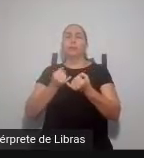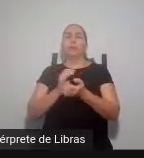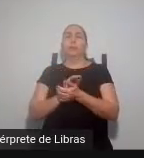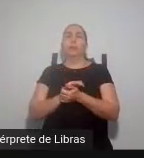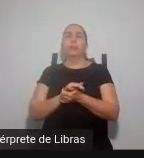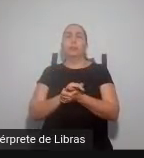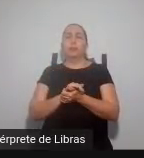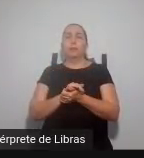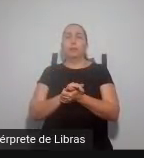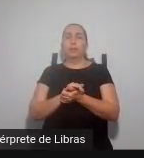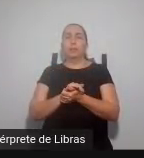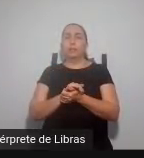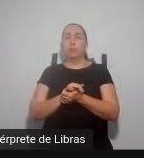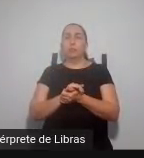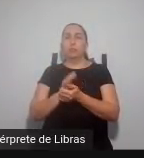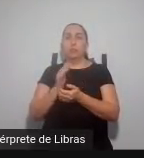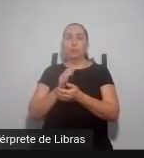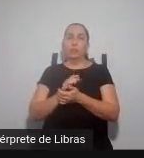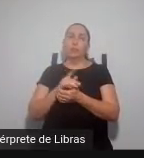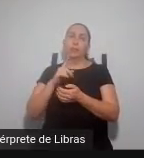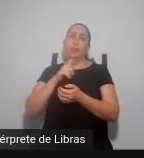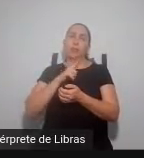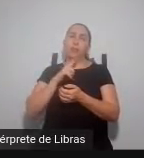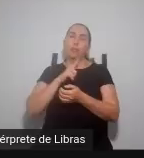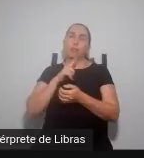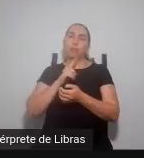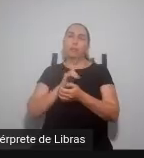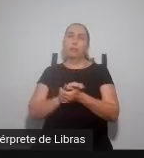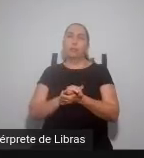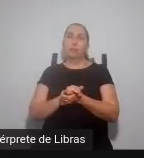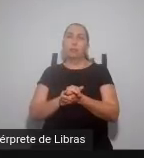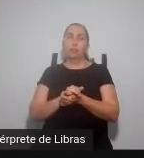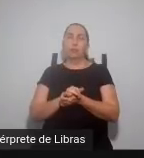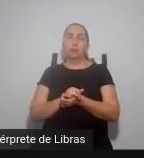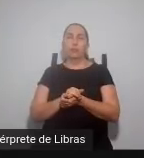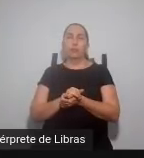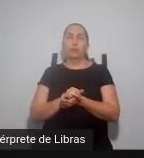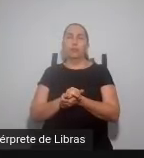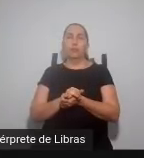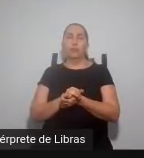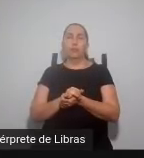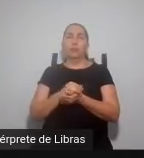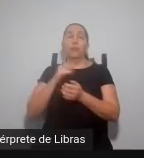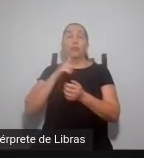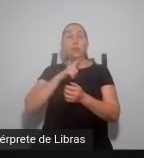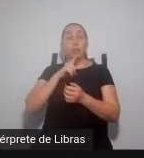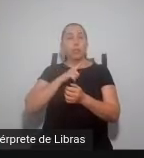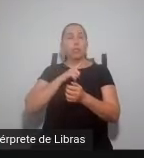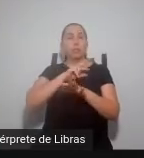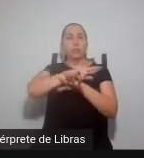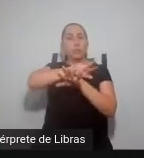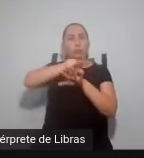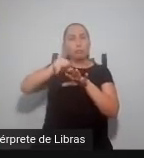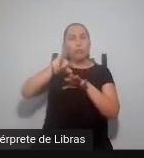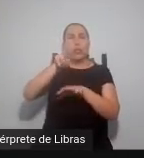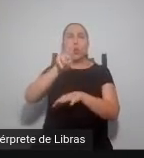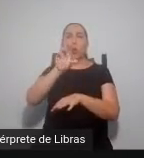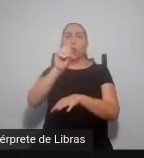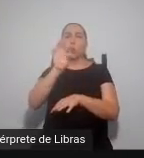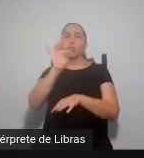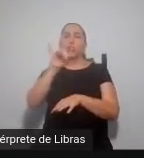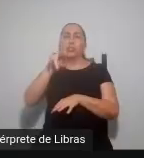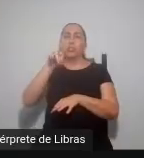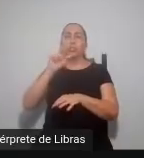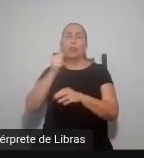Então, inicialmente, as crianças começam na escola registrando a rotina no quadro. No ambiente